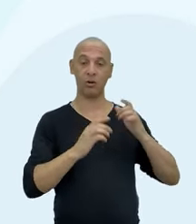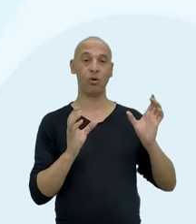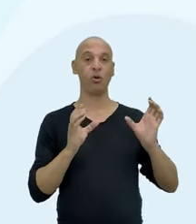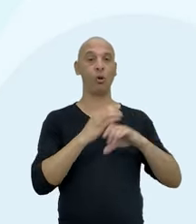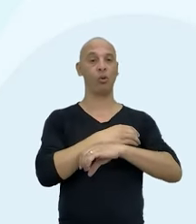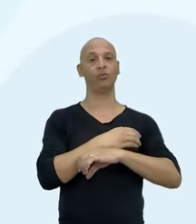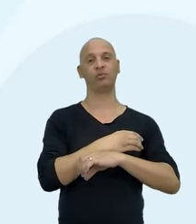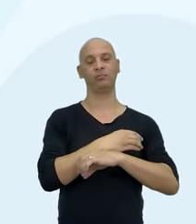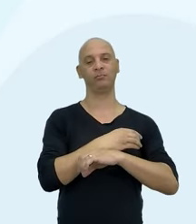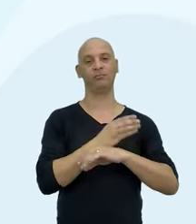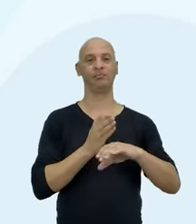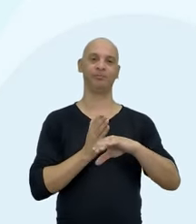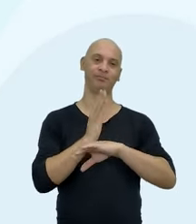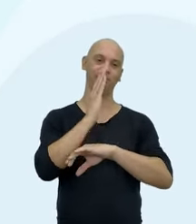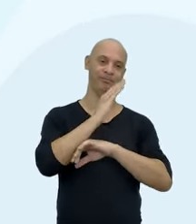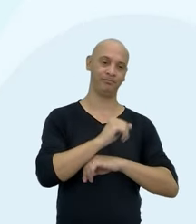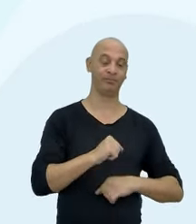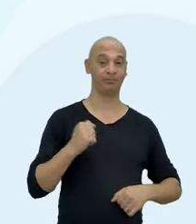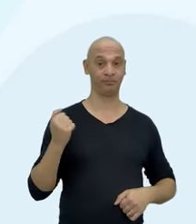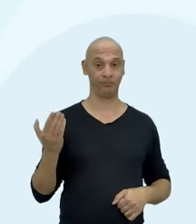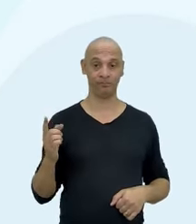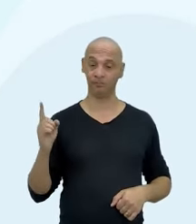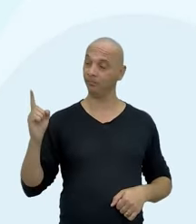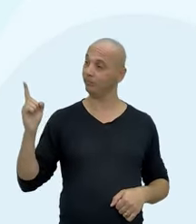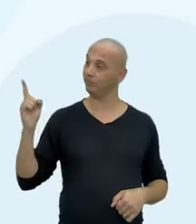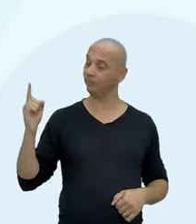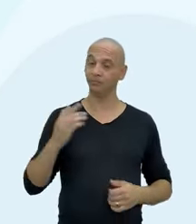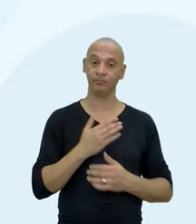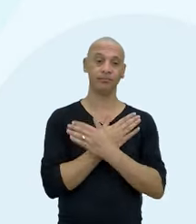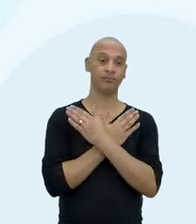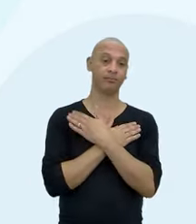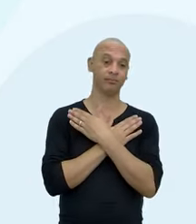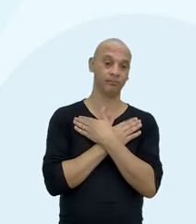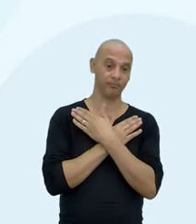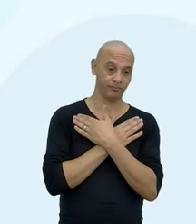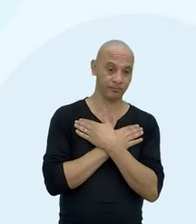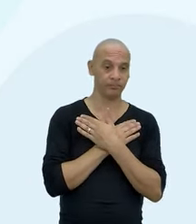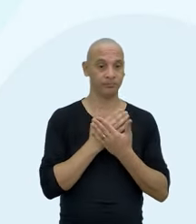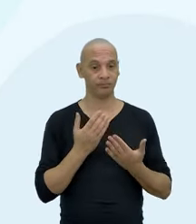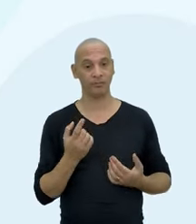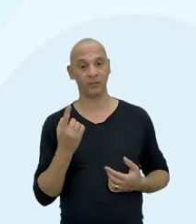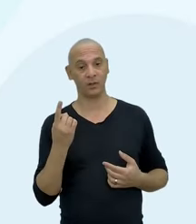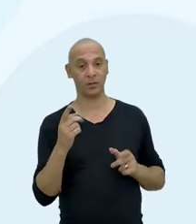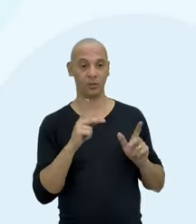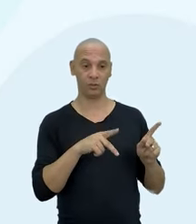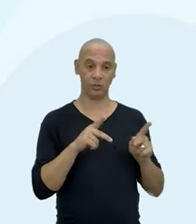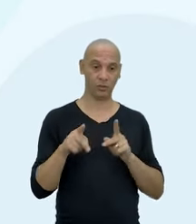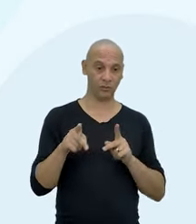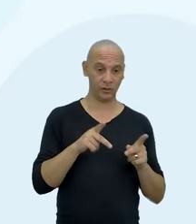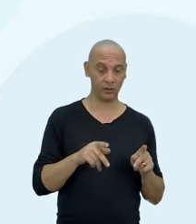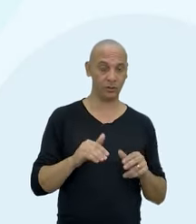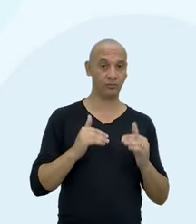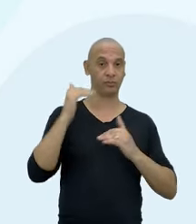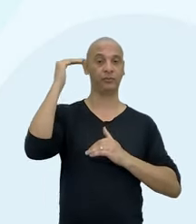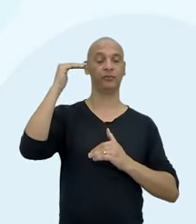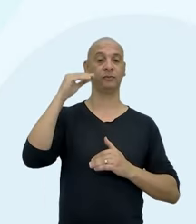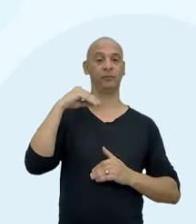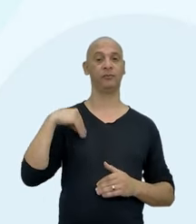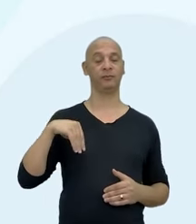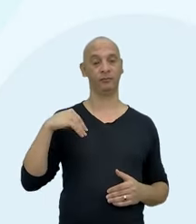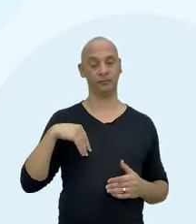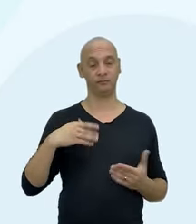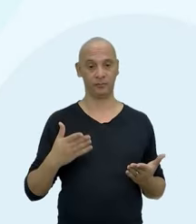concurso público né e da direita ou desempregados têm tinha um like era professora então ele teve uma diferença salarial